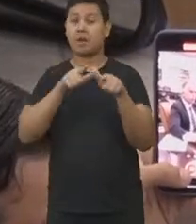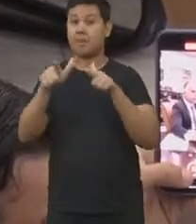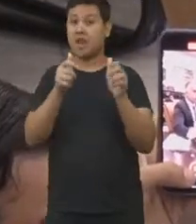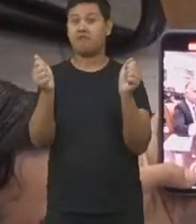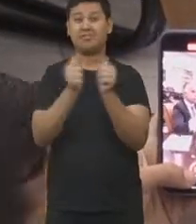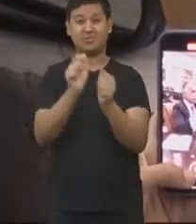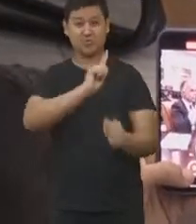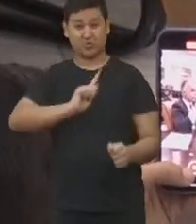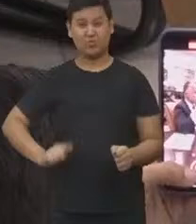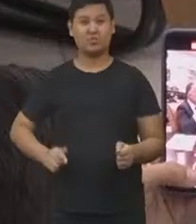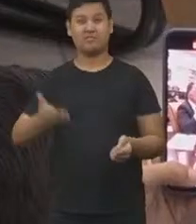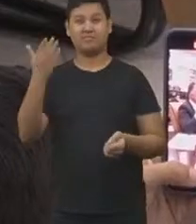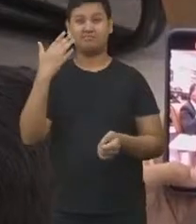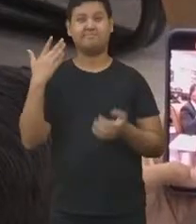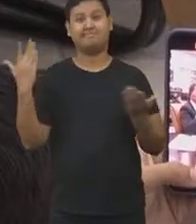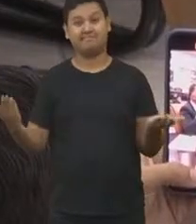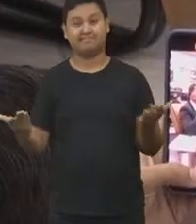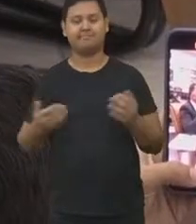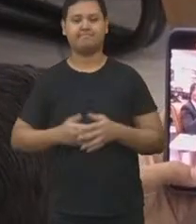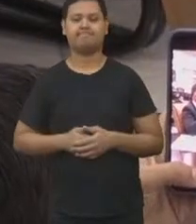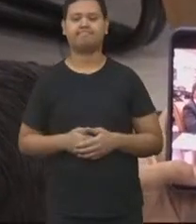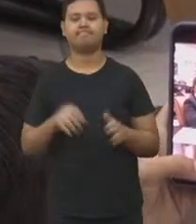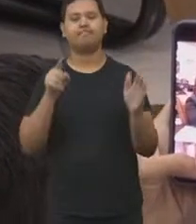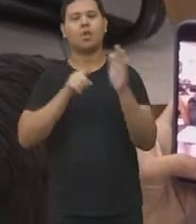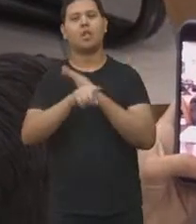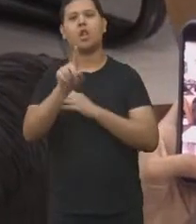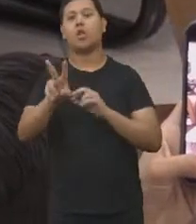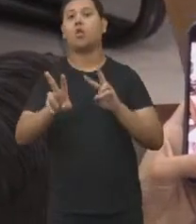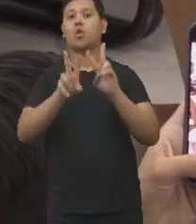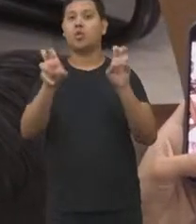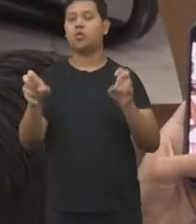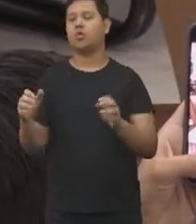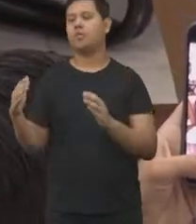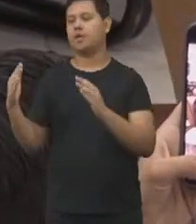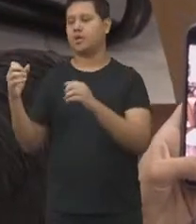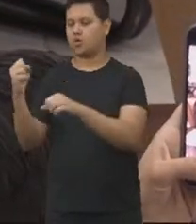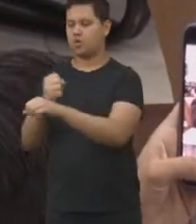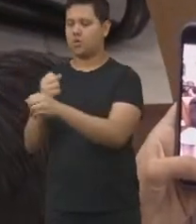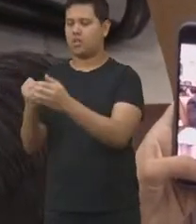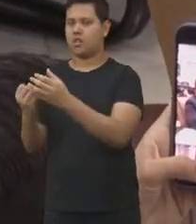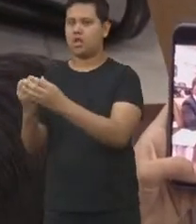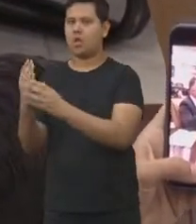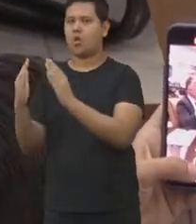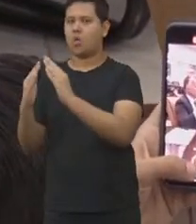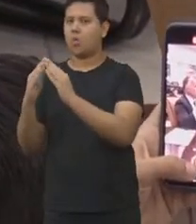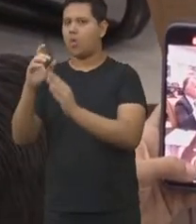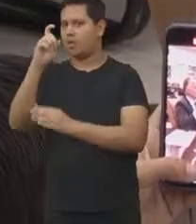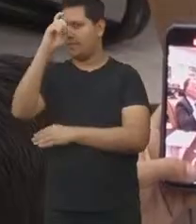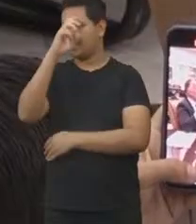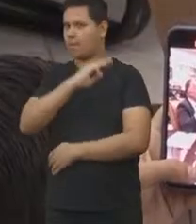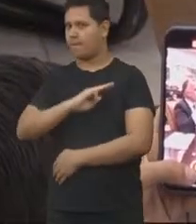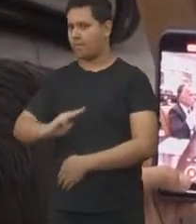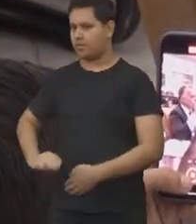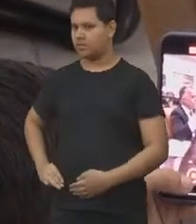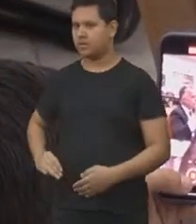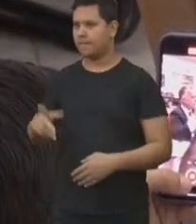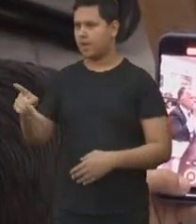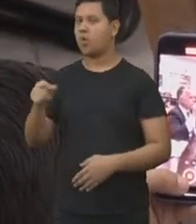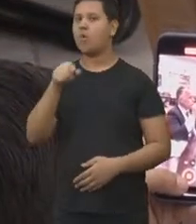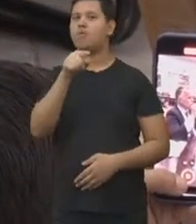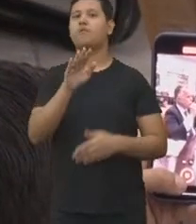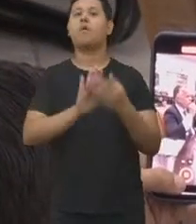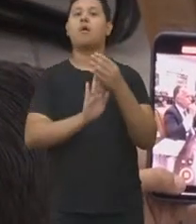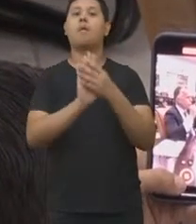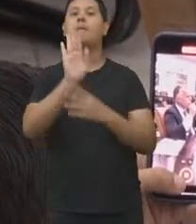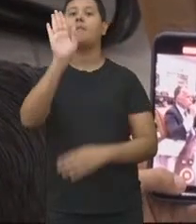para você, com relação ao hospital municipal, pronto-socorro municipal, foi uma promessa, né,